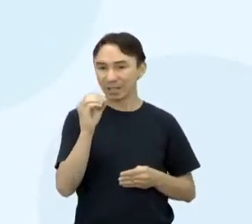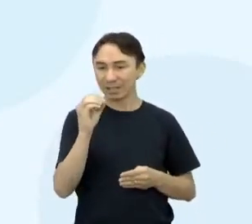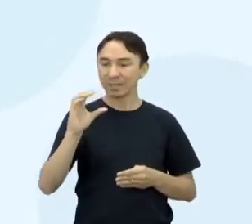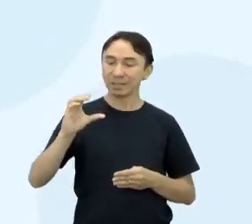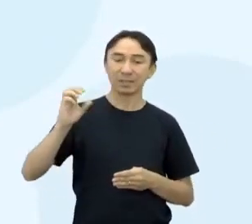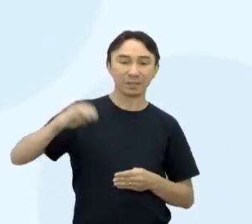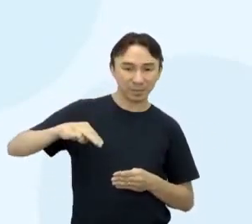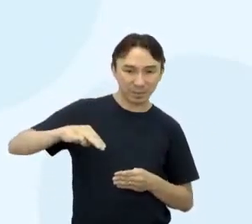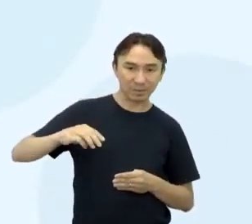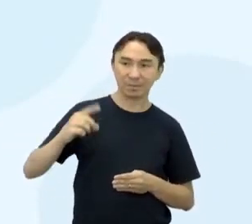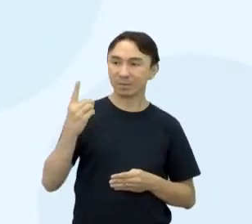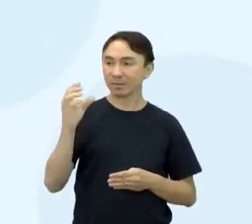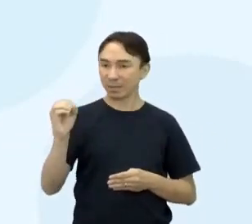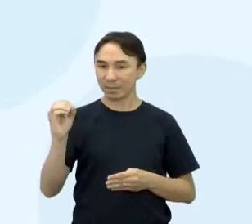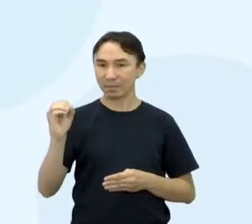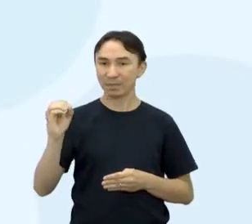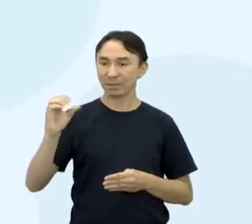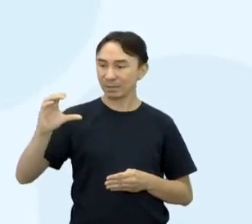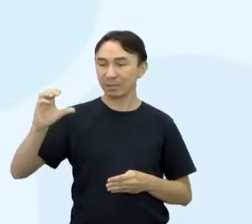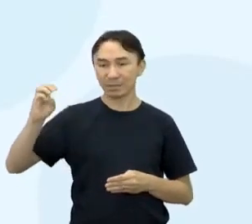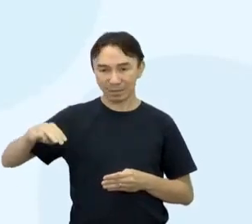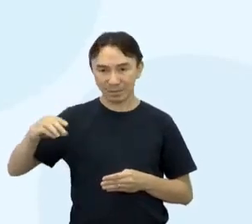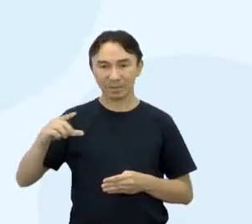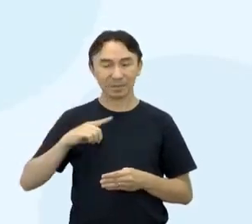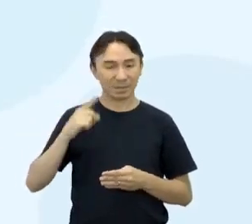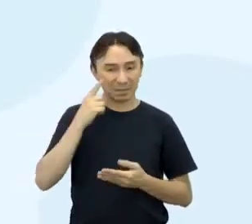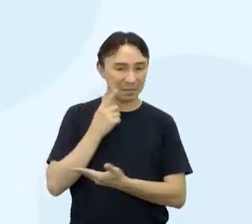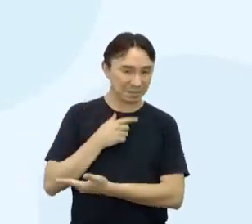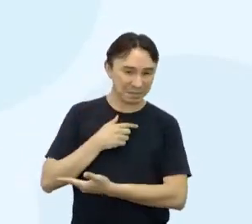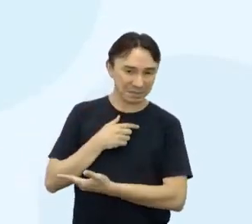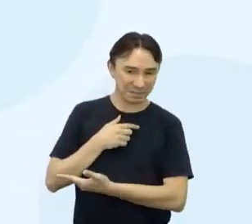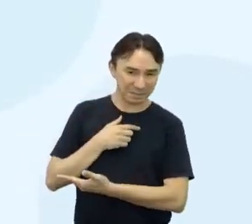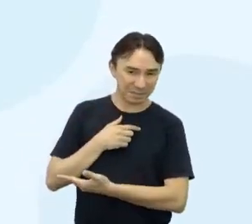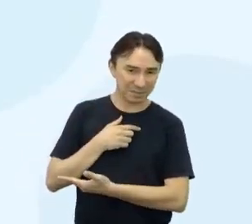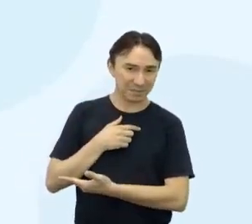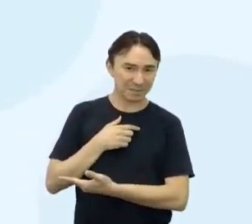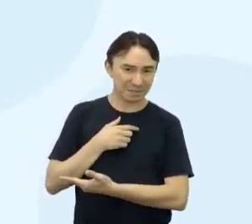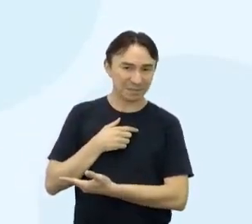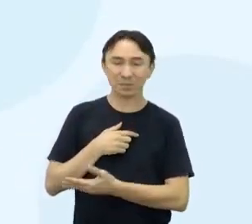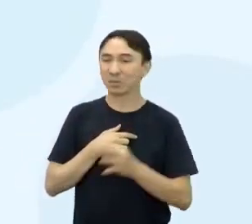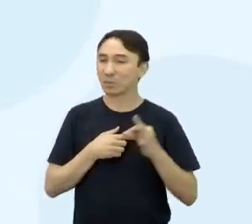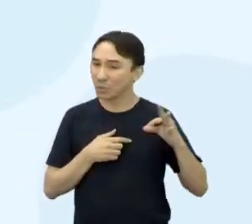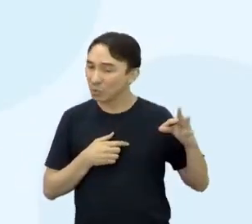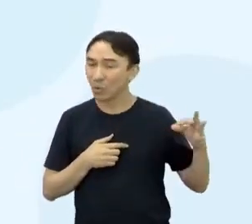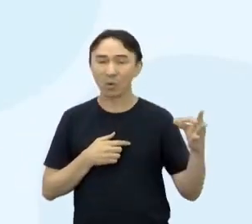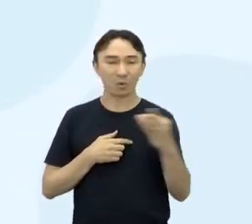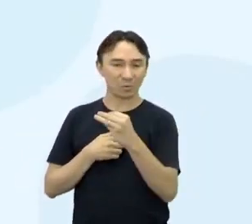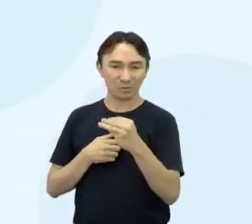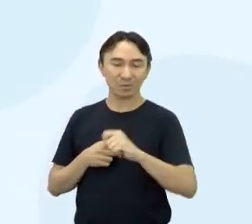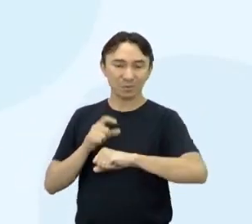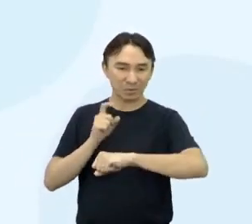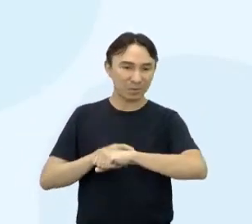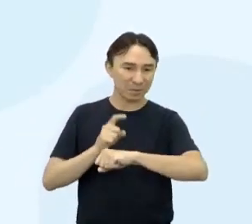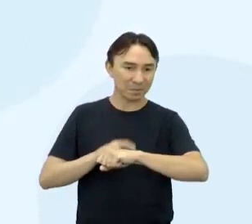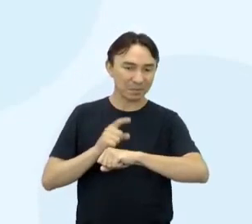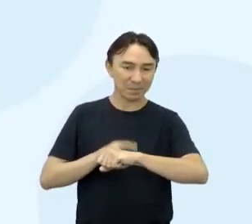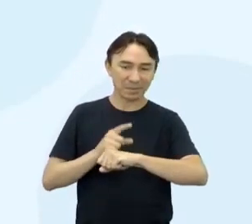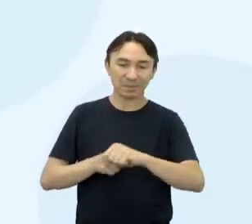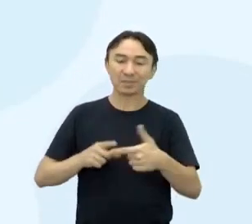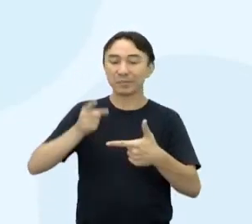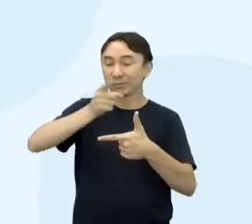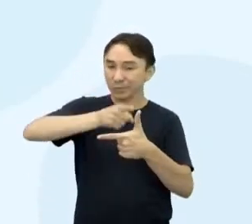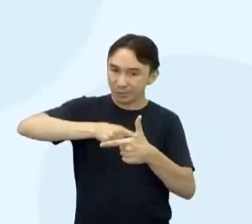gastando cerca de 11 centímetros. Eu fiz uma média aí, tá bom? Eu peguei todos os tempos aí e dividi por 10, eu fiz